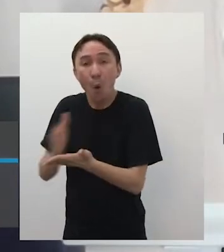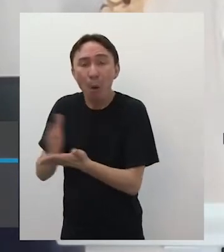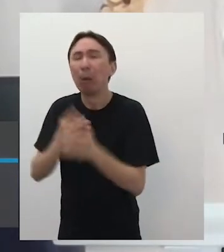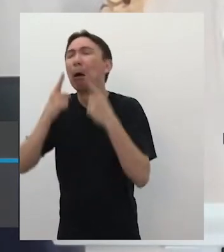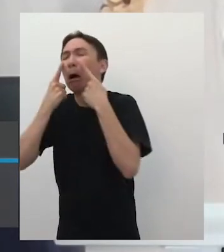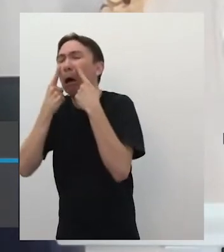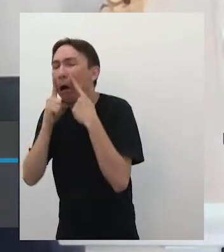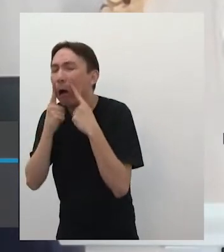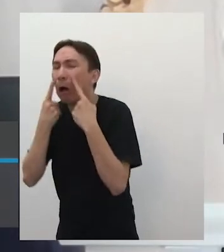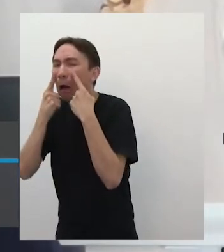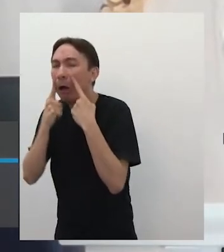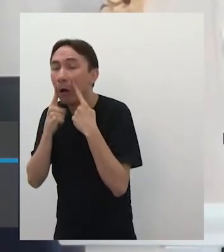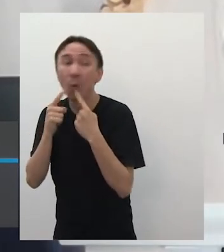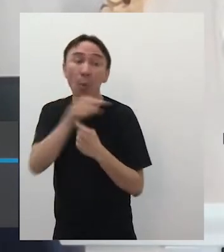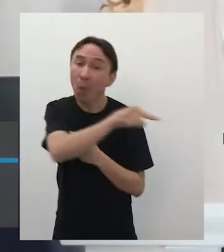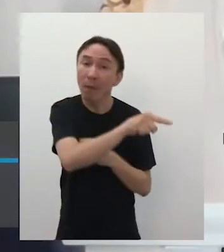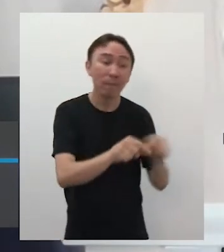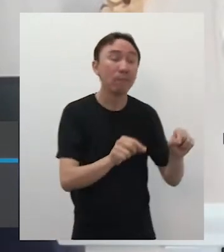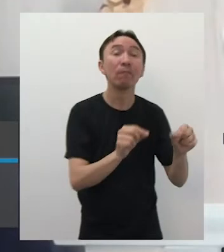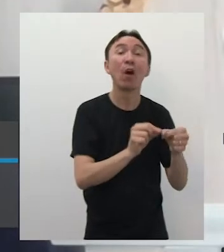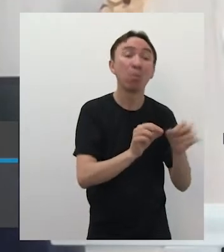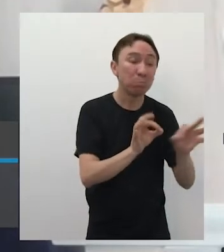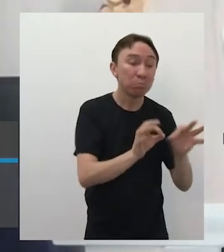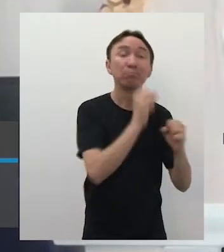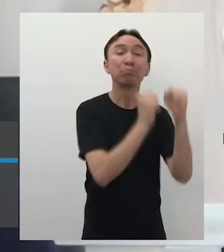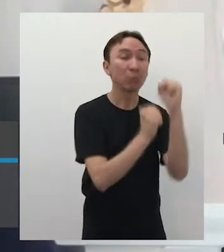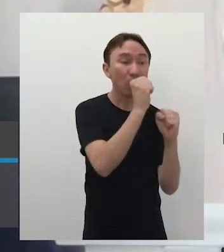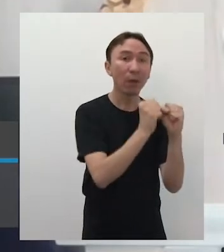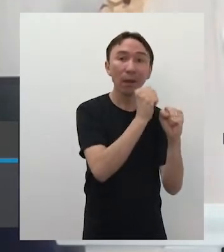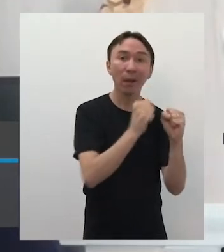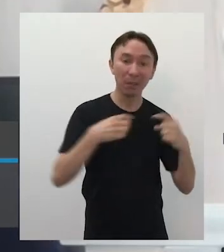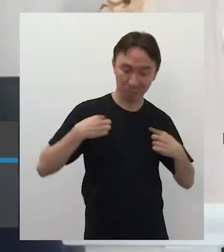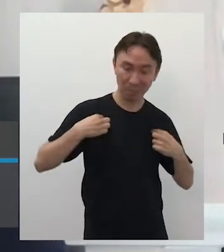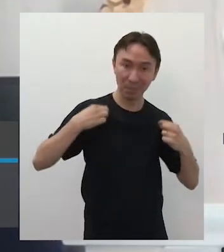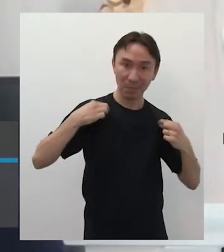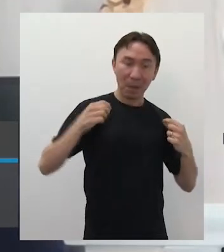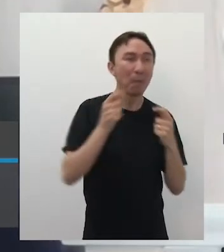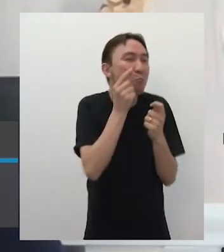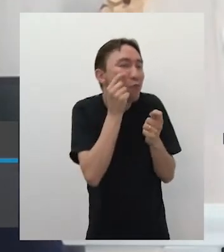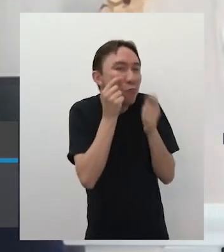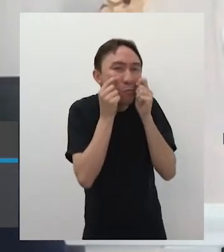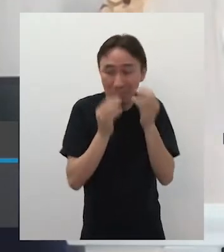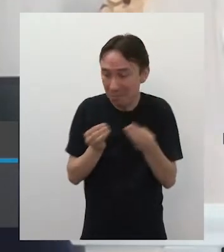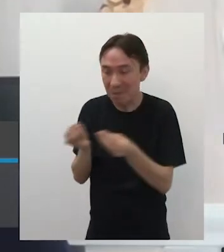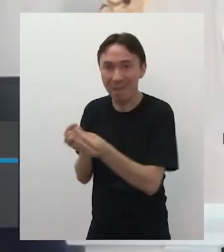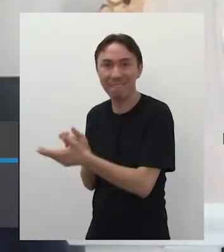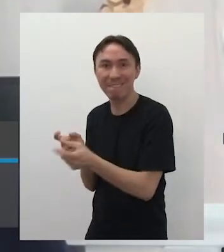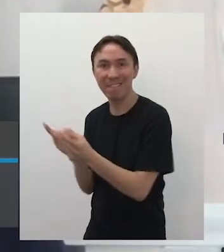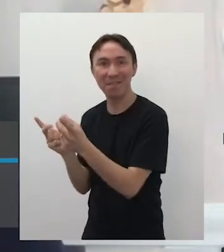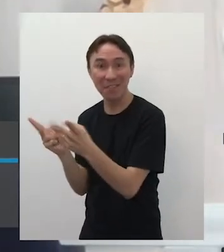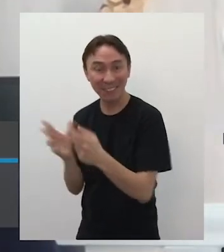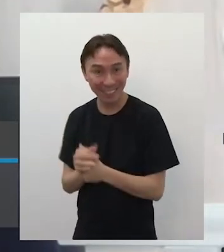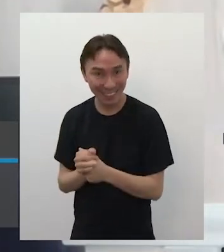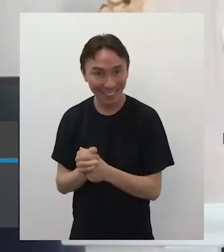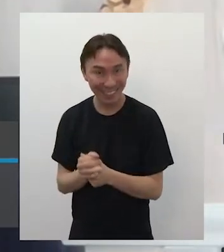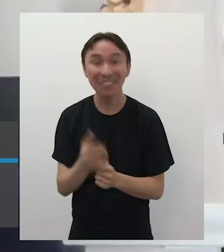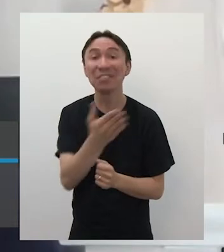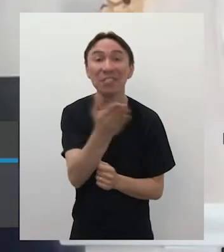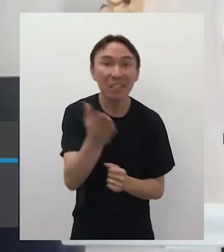de terminar com uma frase que eu gosto muito, que é a frase do lenço, né, que as meninas sempre ouvem, estou cansada já de me ouvir, que é a